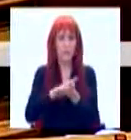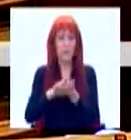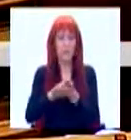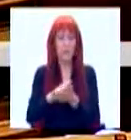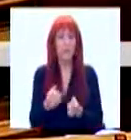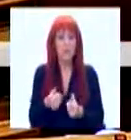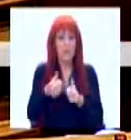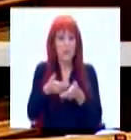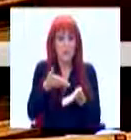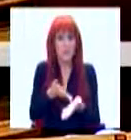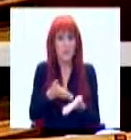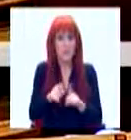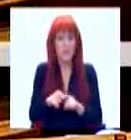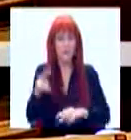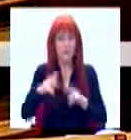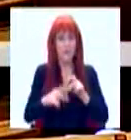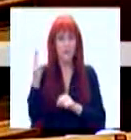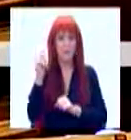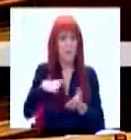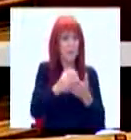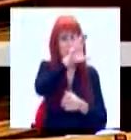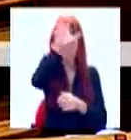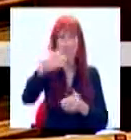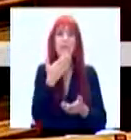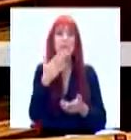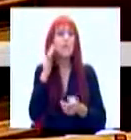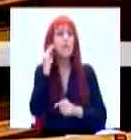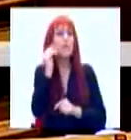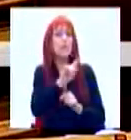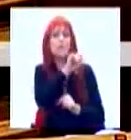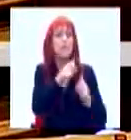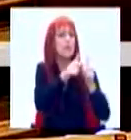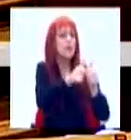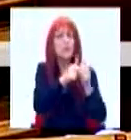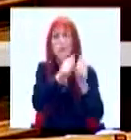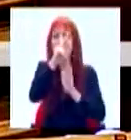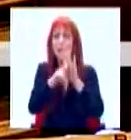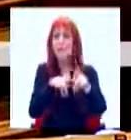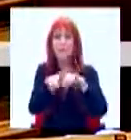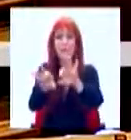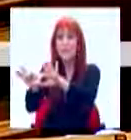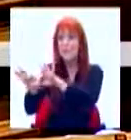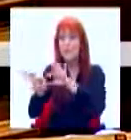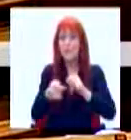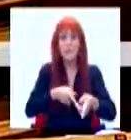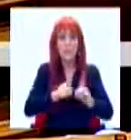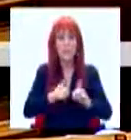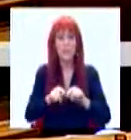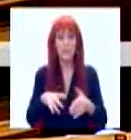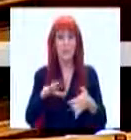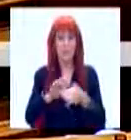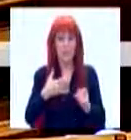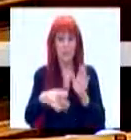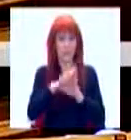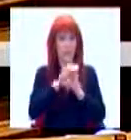que a assistência financeira da União aos Estados-membros dependerá da forma como estes cumprem as regras da Política Comum de Pescas. O texto do